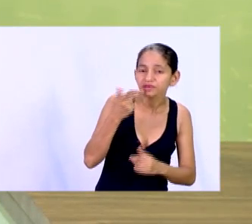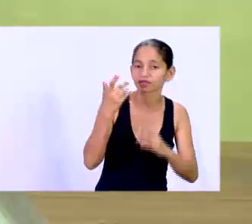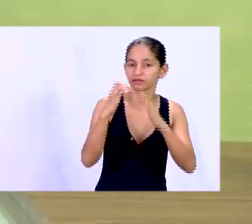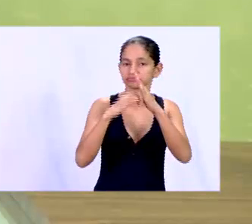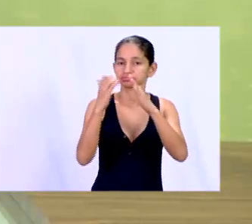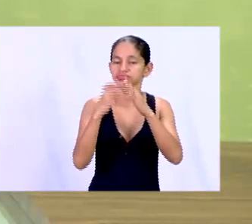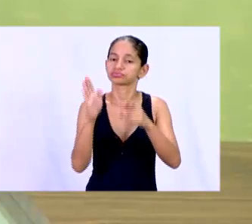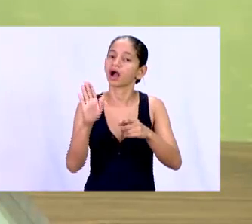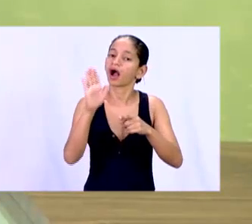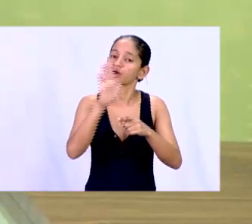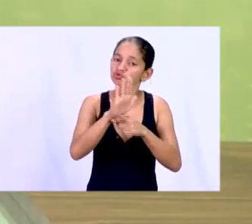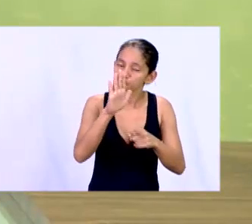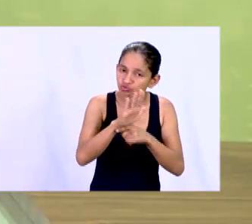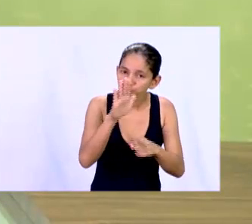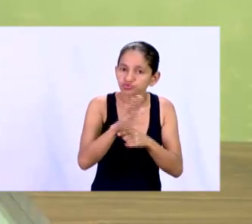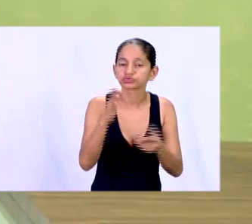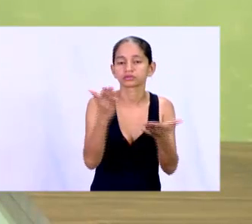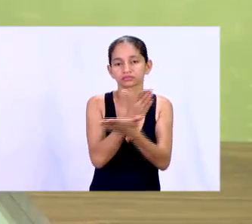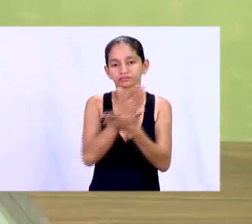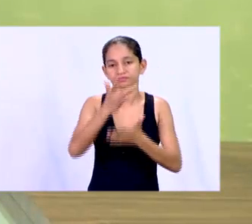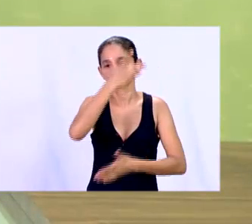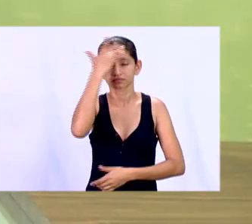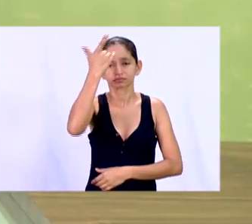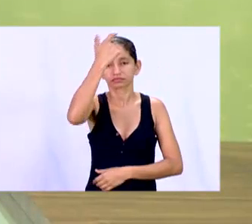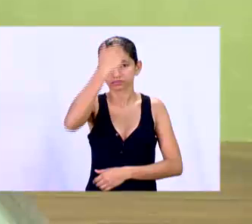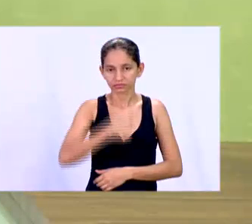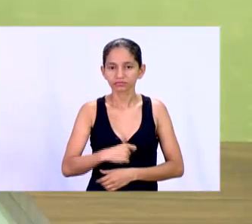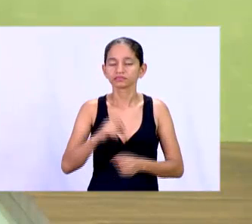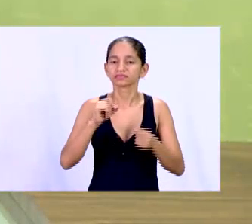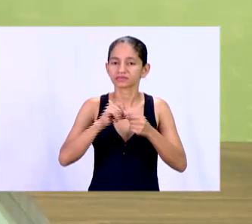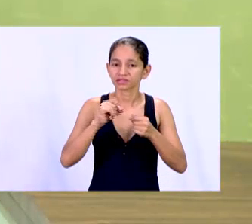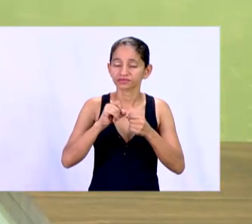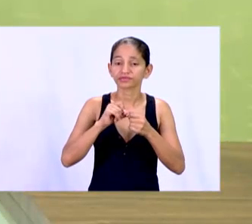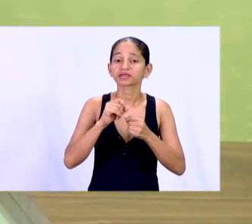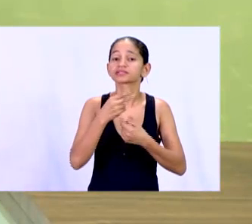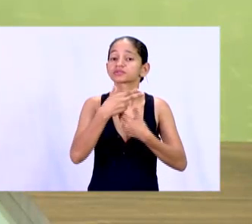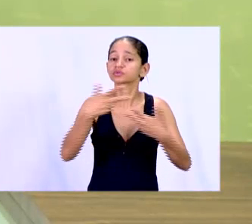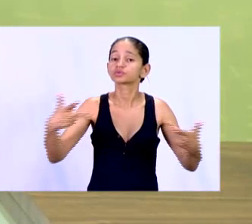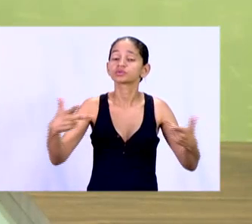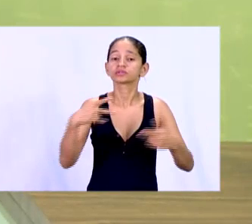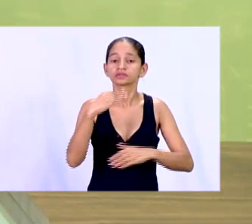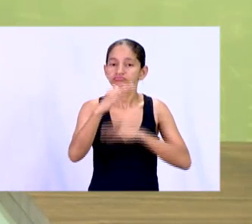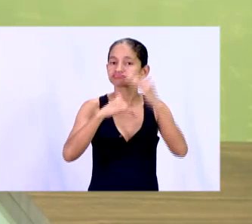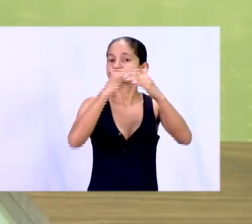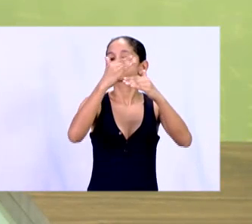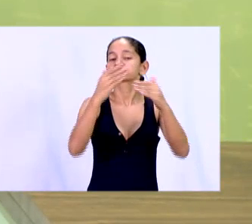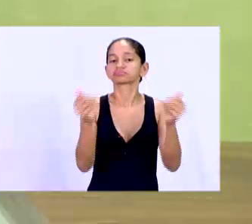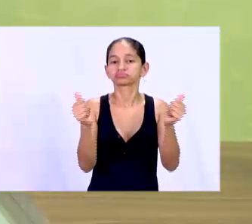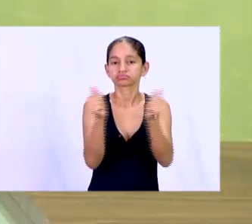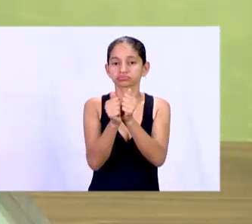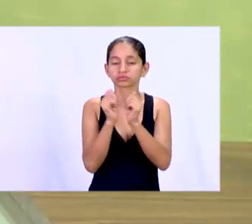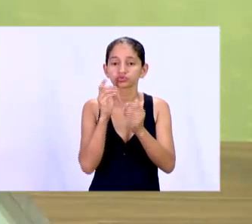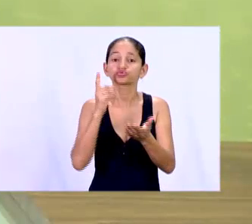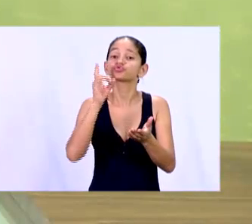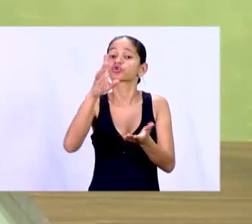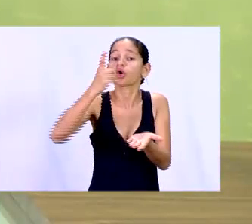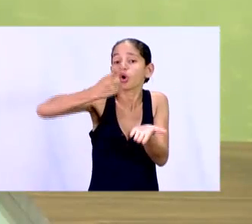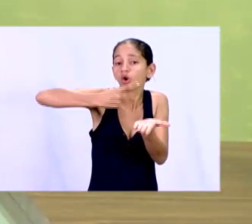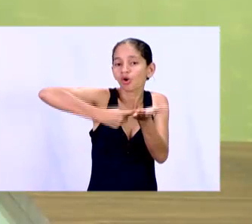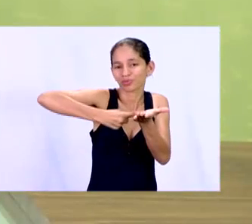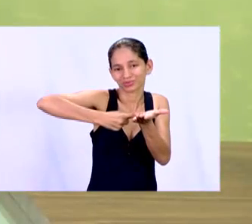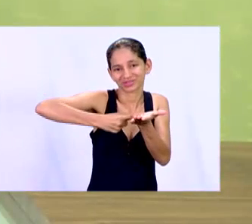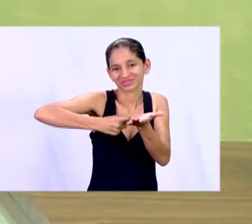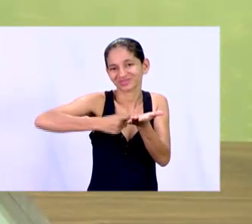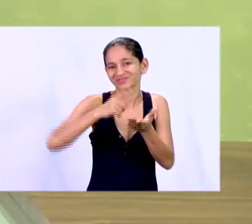que contribuem na valorização dos indivíduos, que fazem com que as empresas elas cresçam a partir do compromisso dos sujeitos, ou